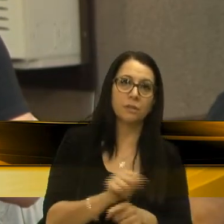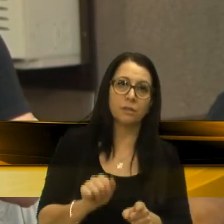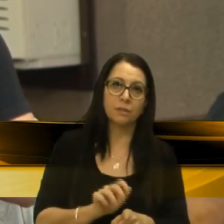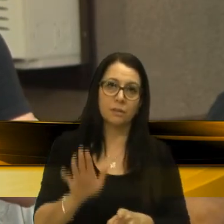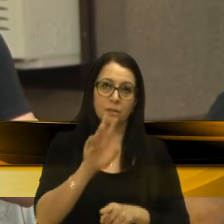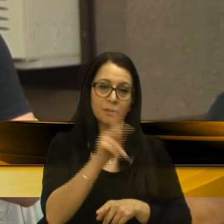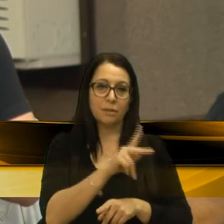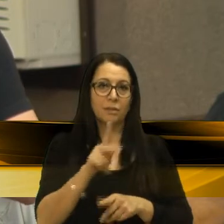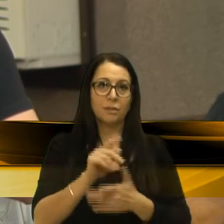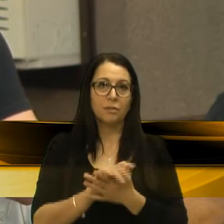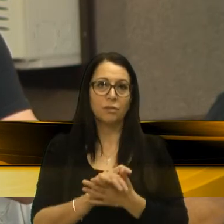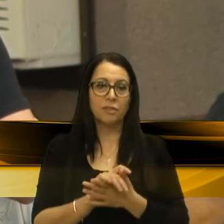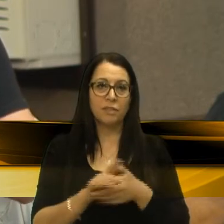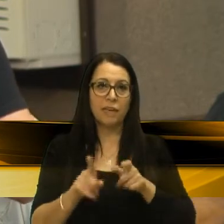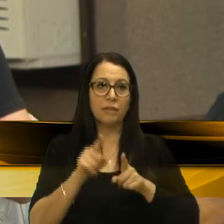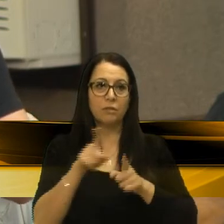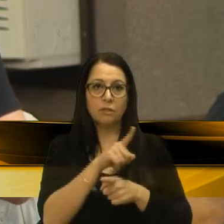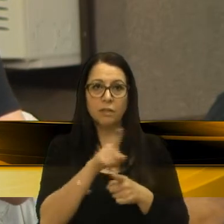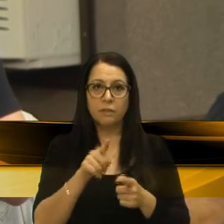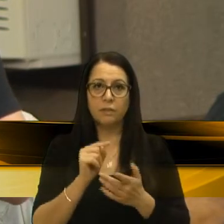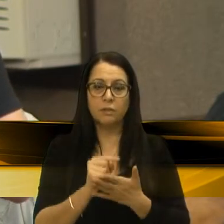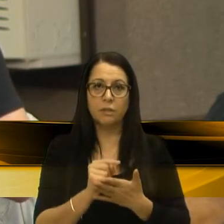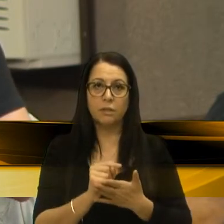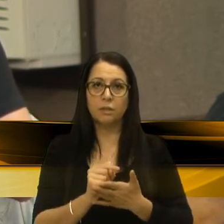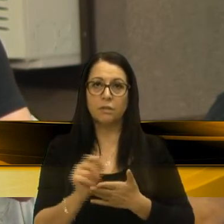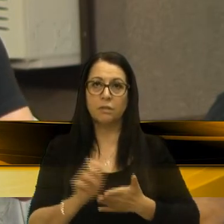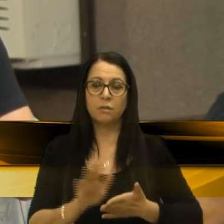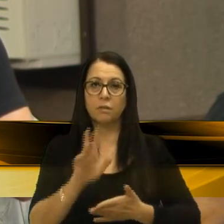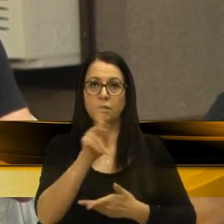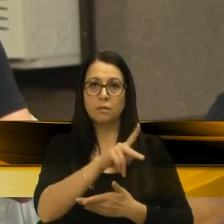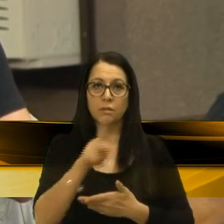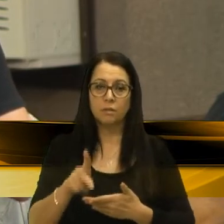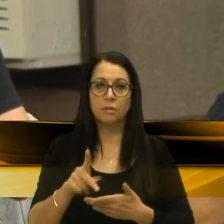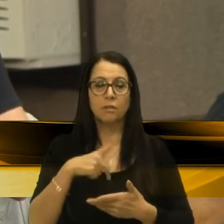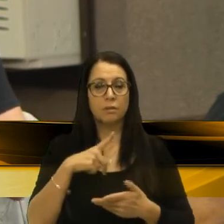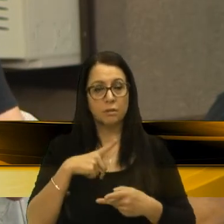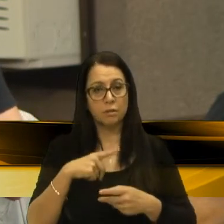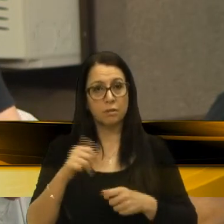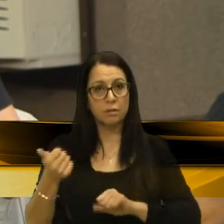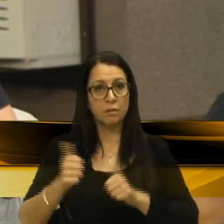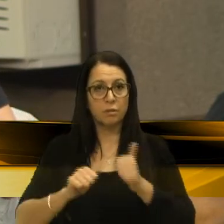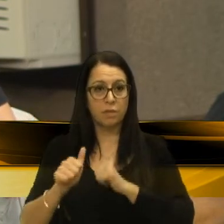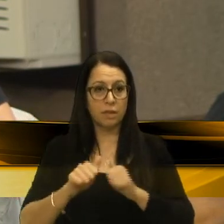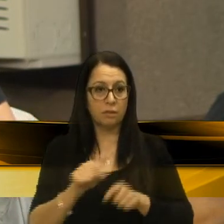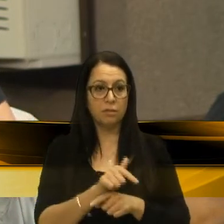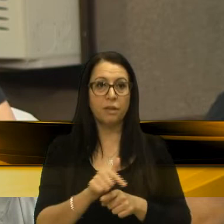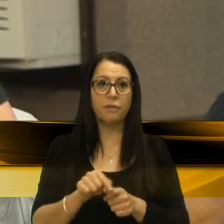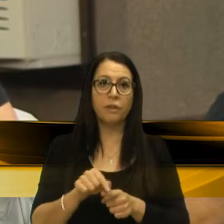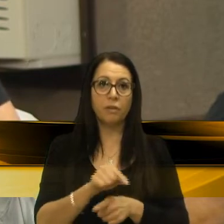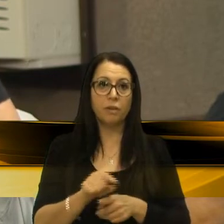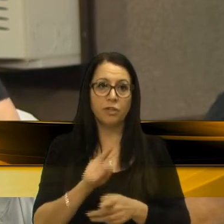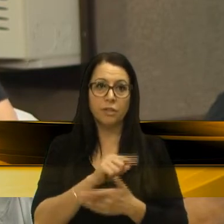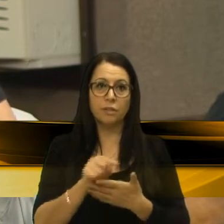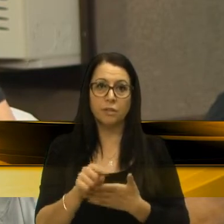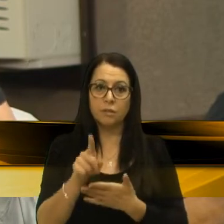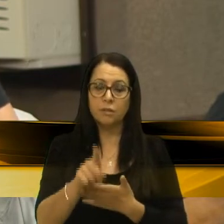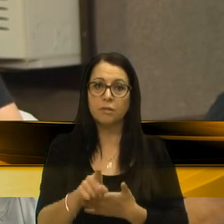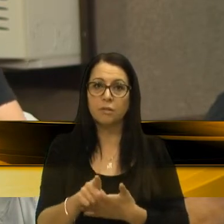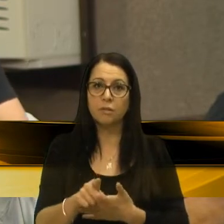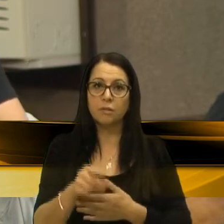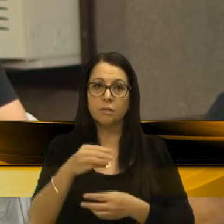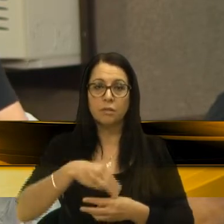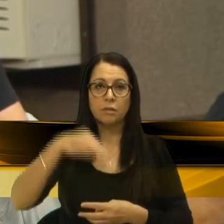nossos professores, porque valorizando os nossos professores, eles podem se qualificar, fazer pós-graduações,